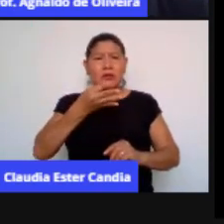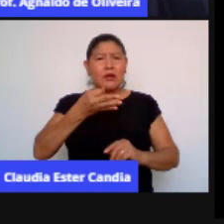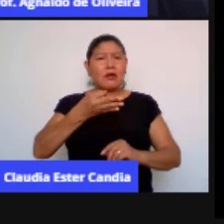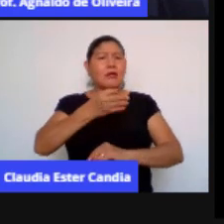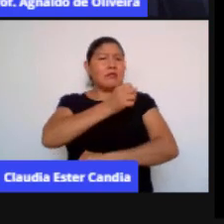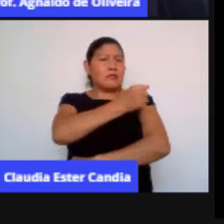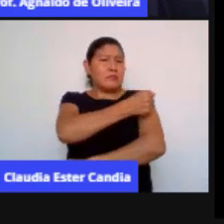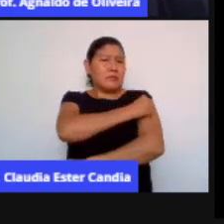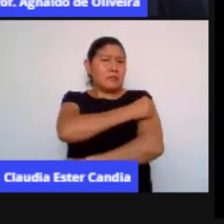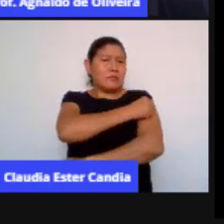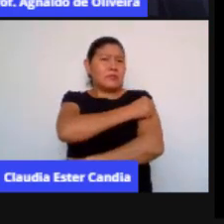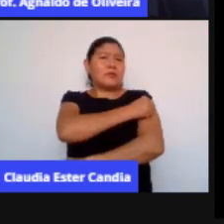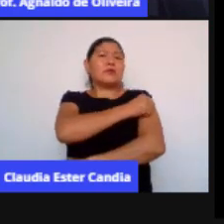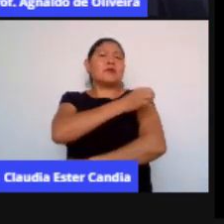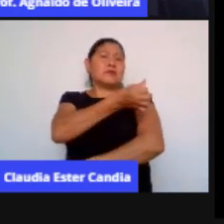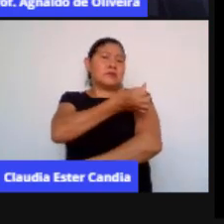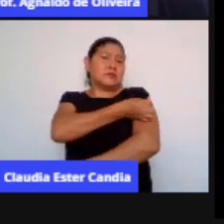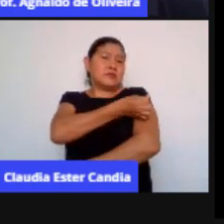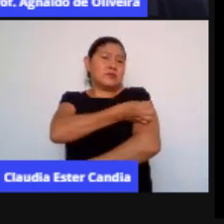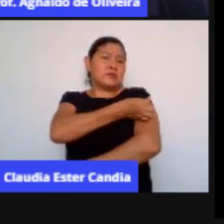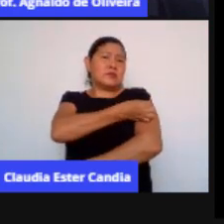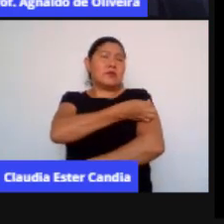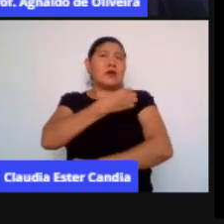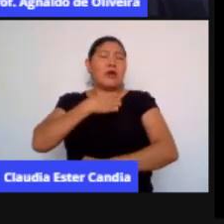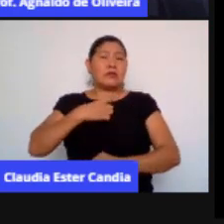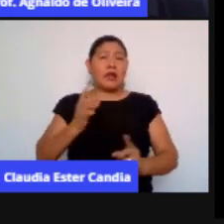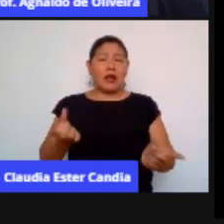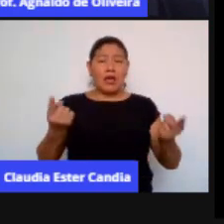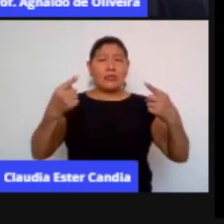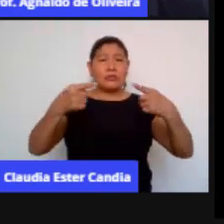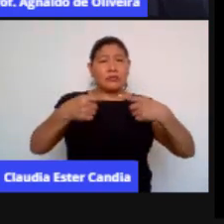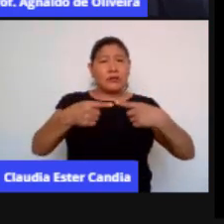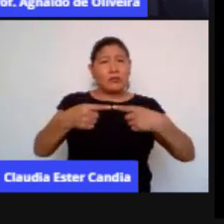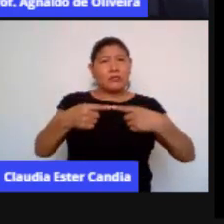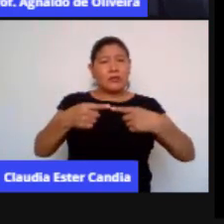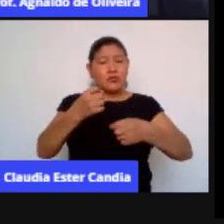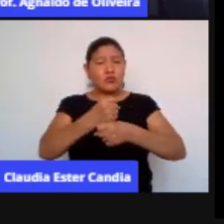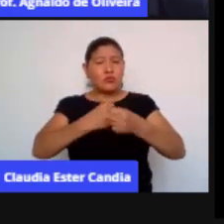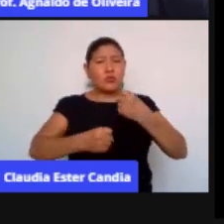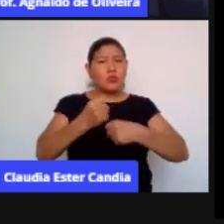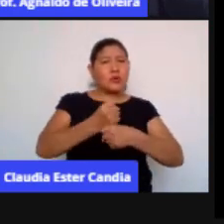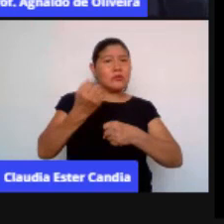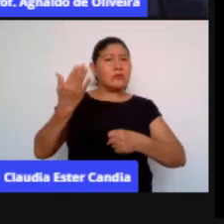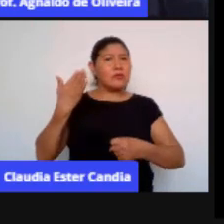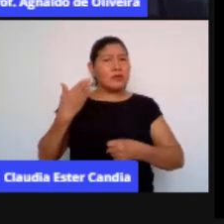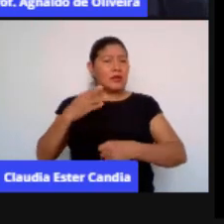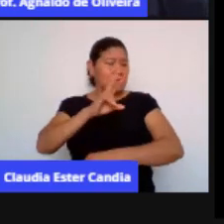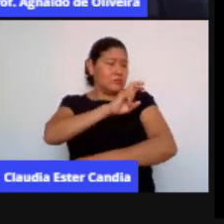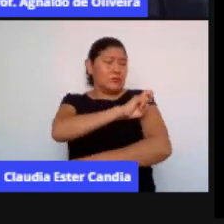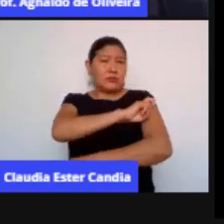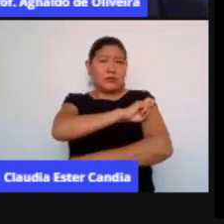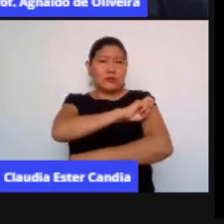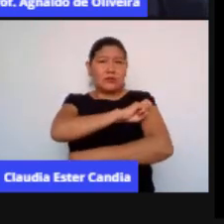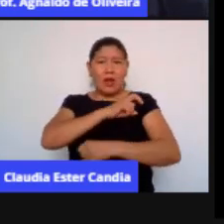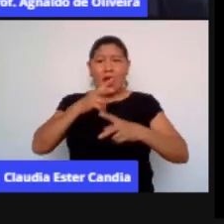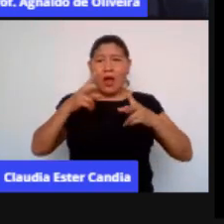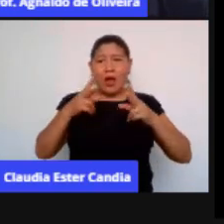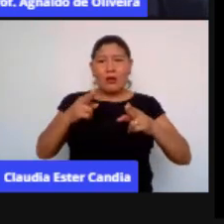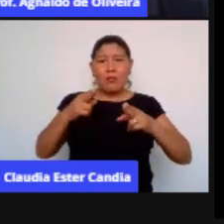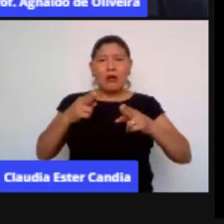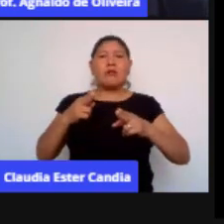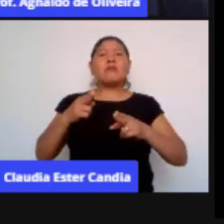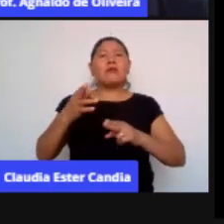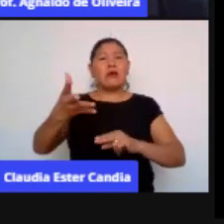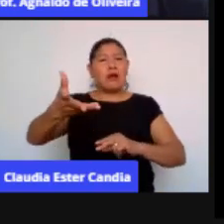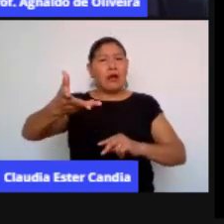Então, essa habilidade aqui, ela está relacionada com habilidades do ano anterior, do quinto ano, que é a habilidade 3 e a habilidade 4.